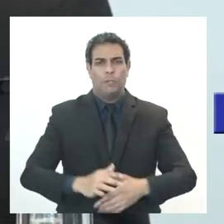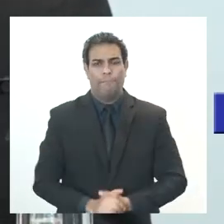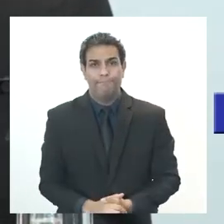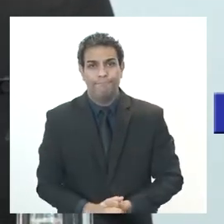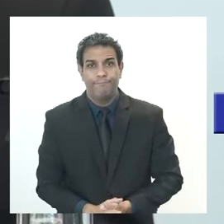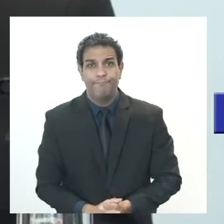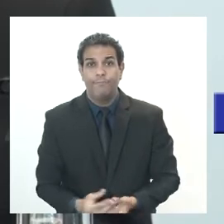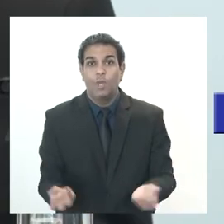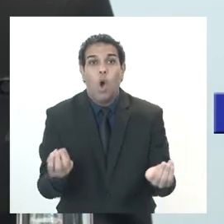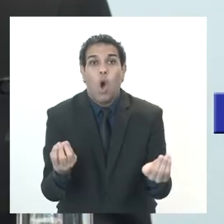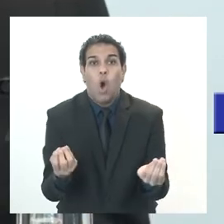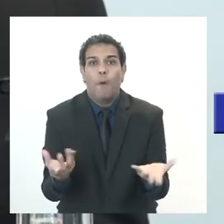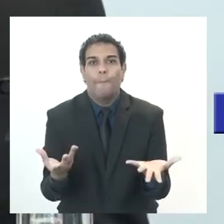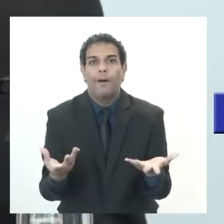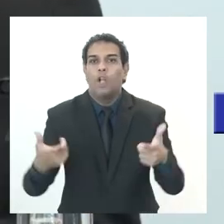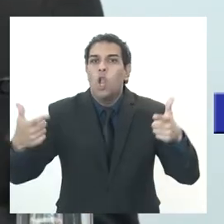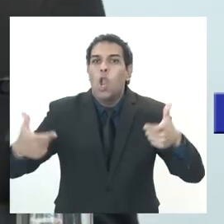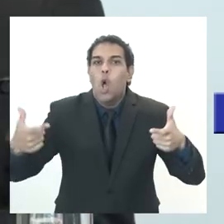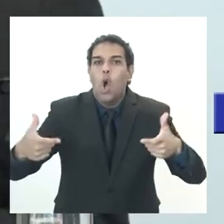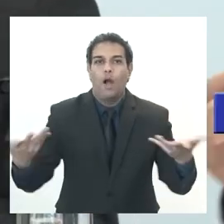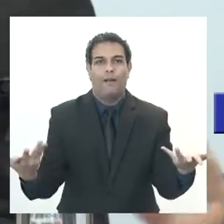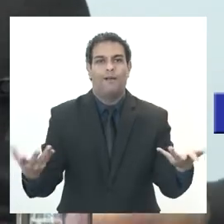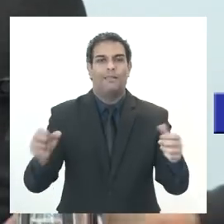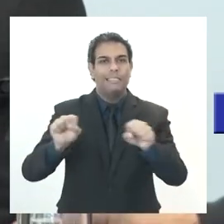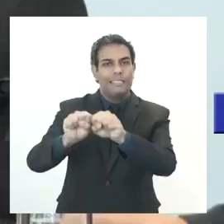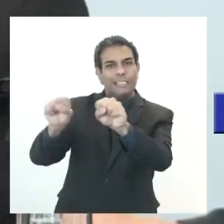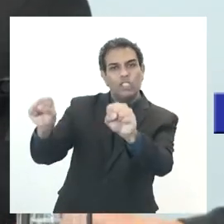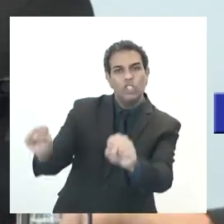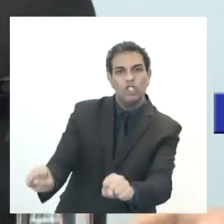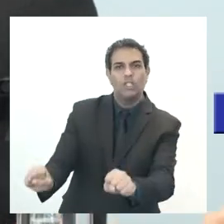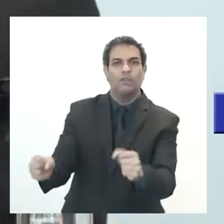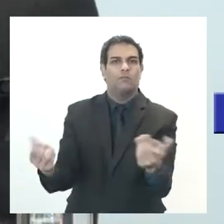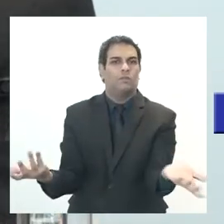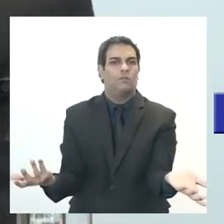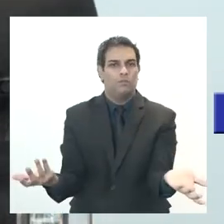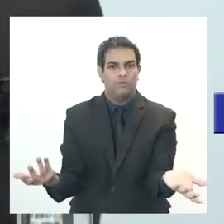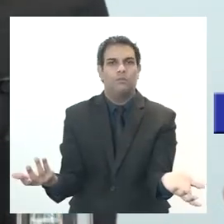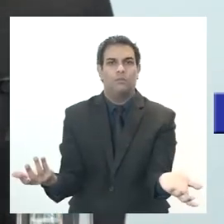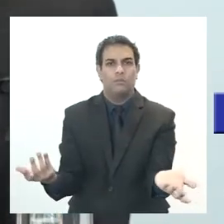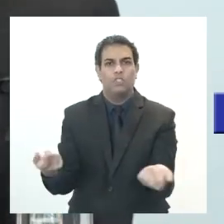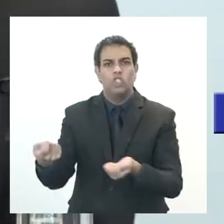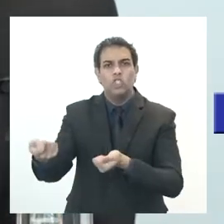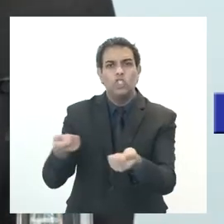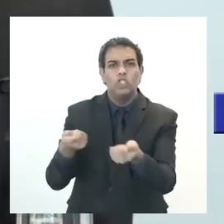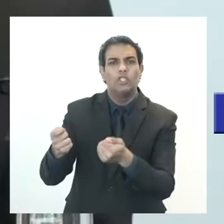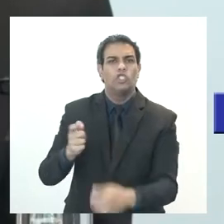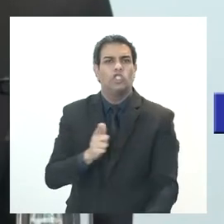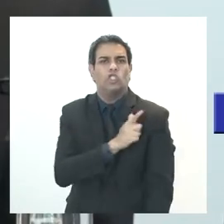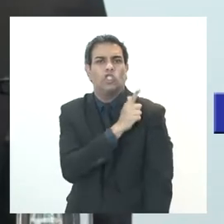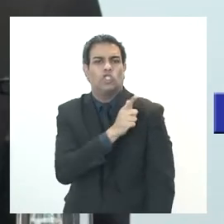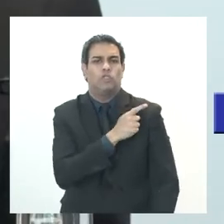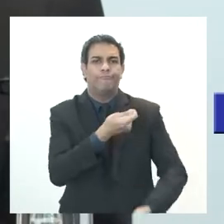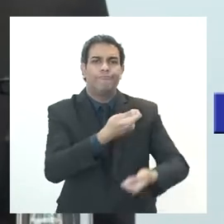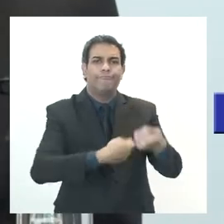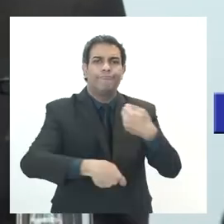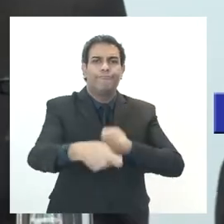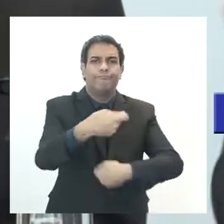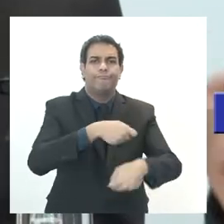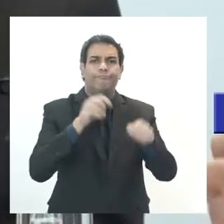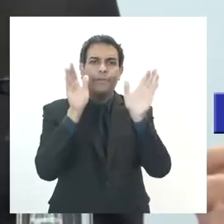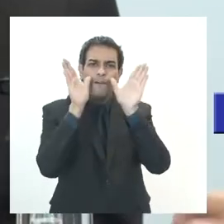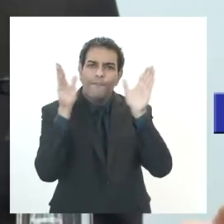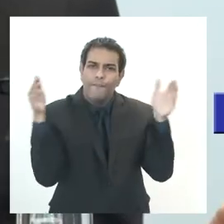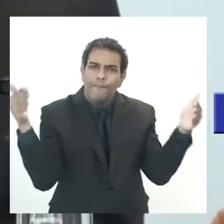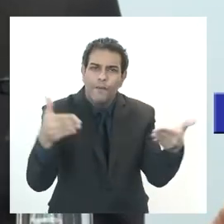e não tem nenhum lugar do mundo que os sistemas de gerenciamento dos recursos naturais em especial no Brasil